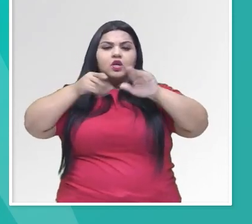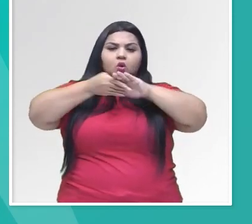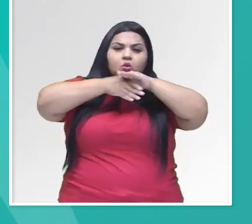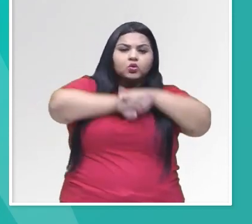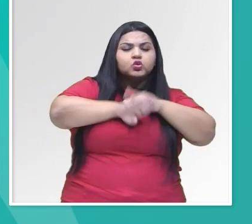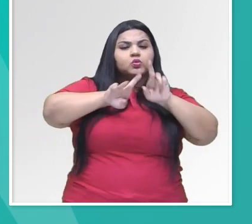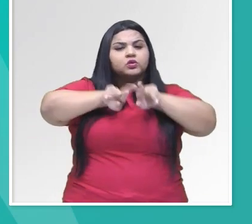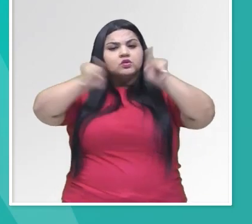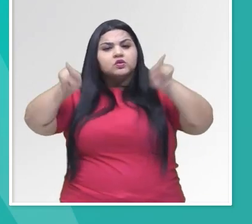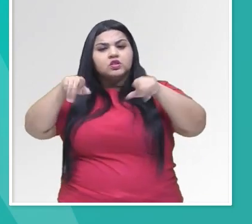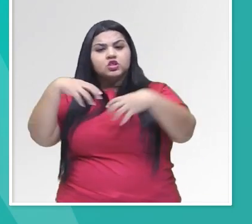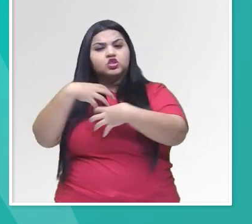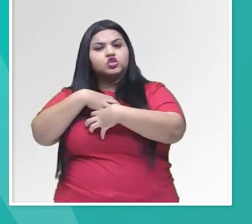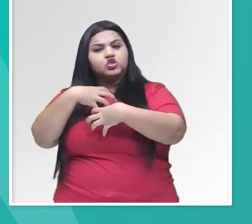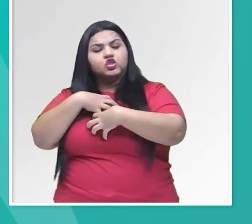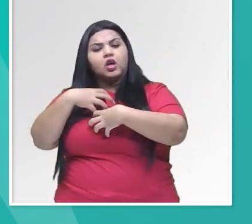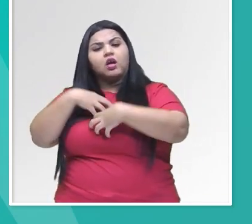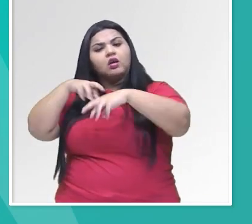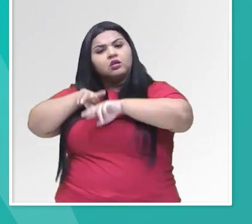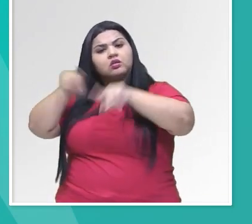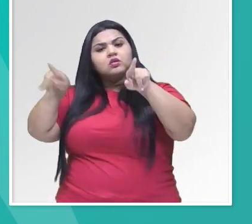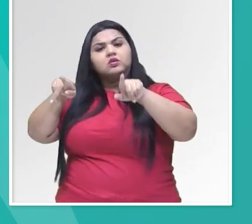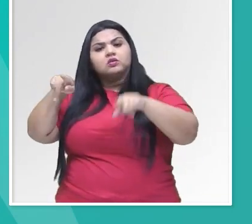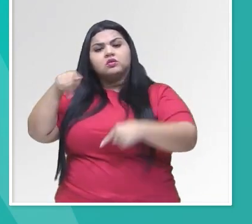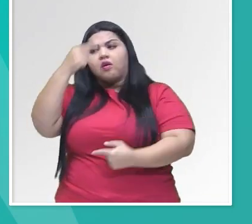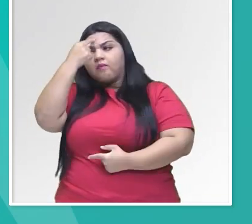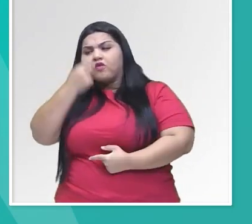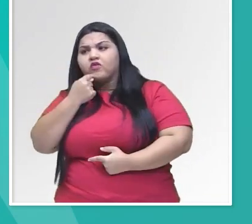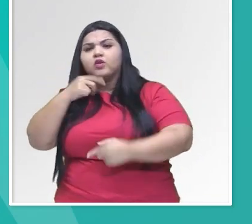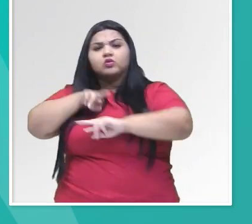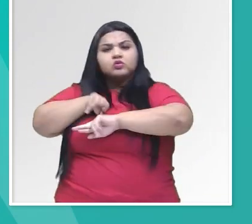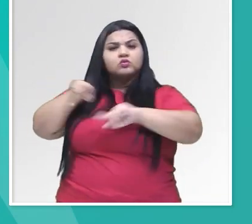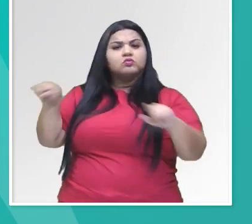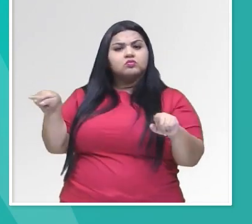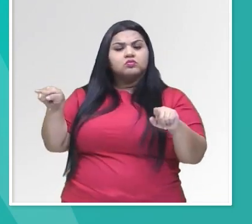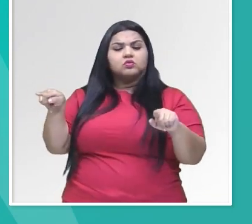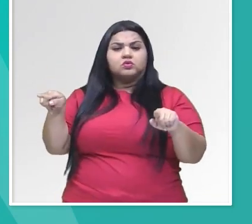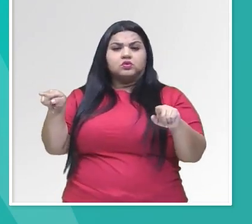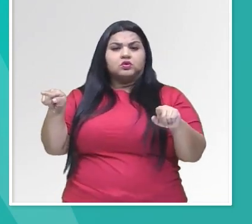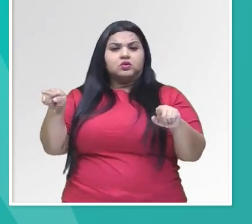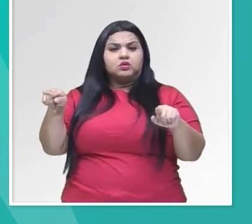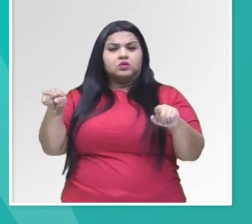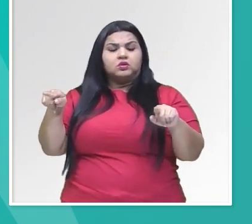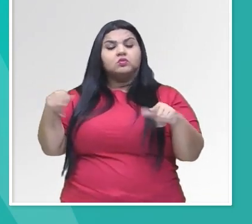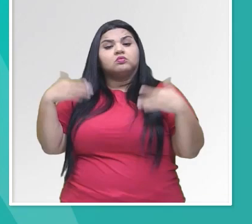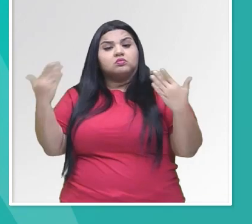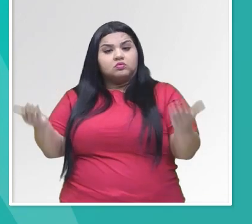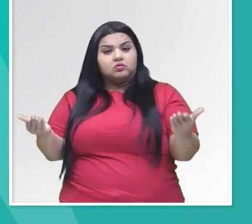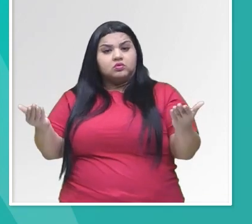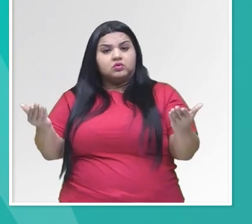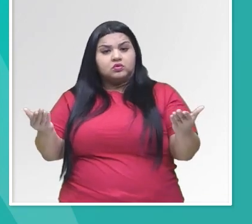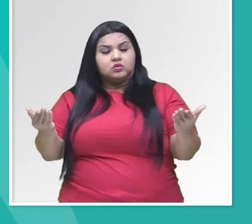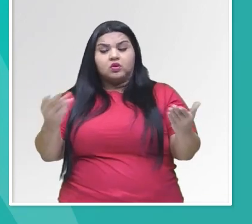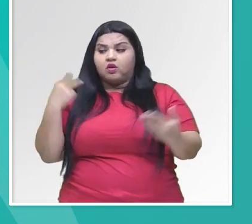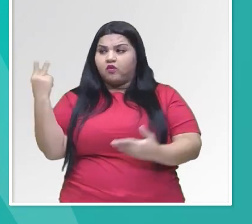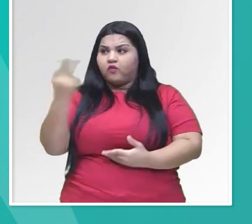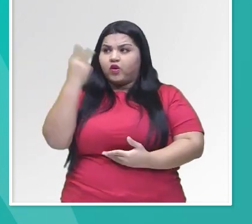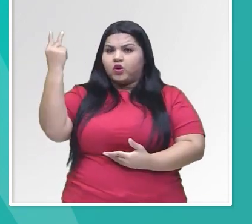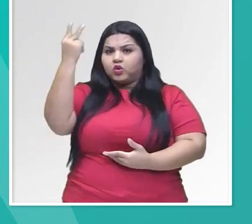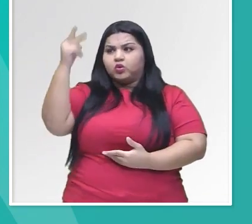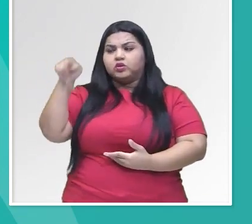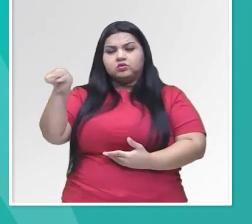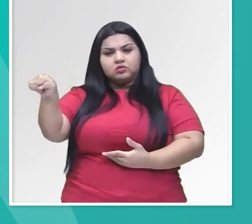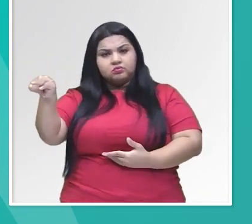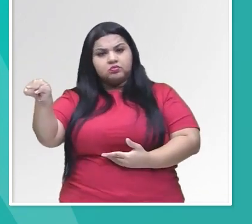diferentes, formas de ser, a personalidade diferente. Então, eu valorizo o outro